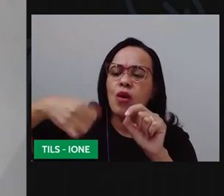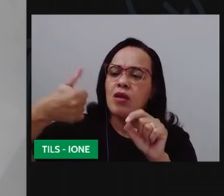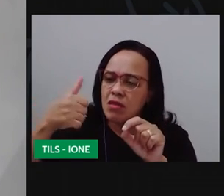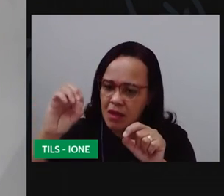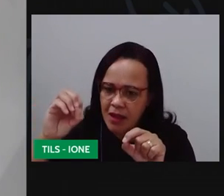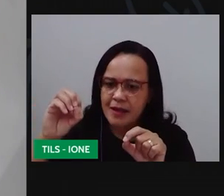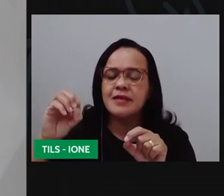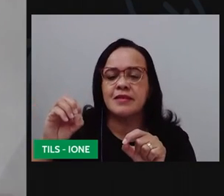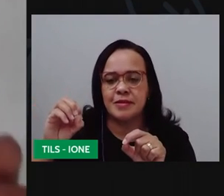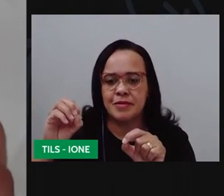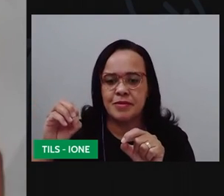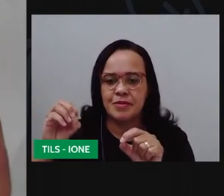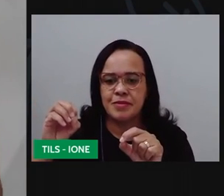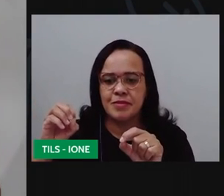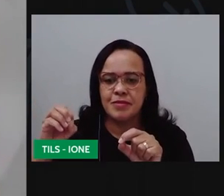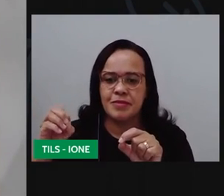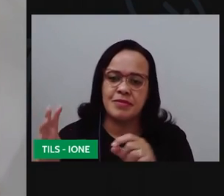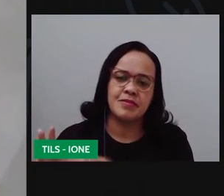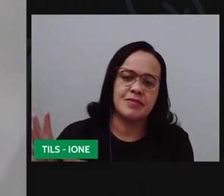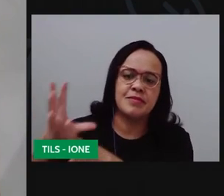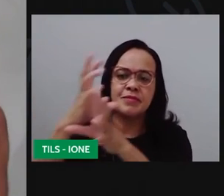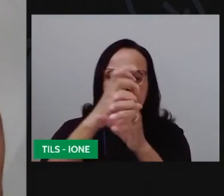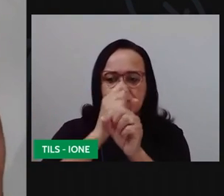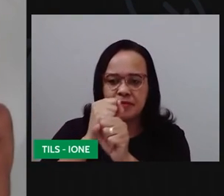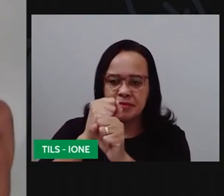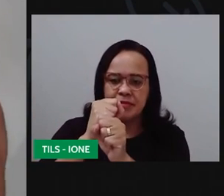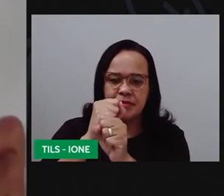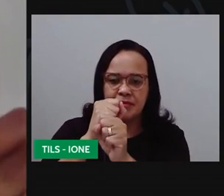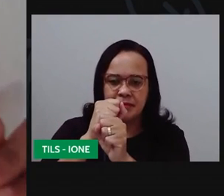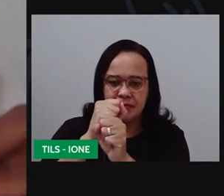10 então eu vou ter o que aqui ó